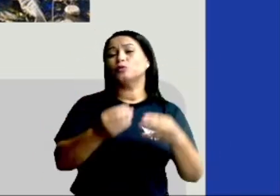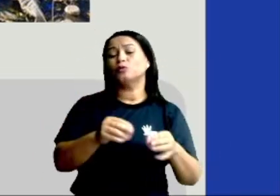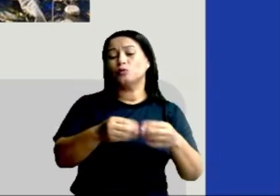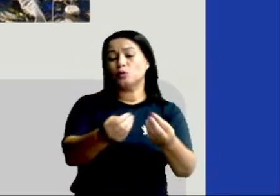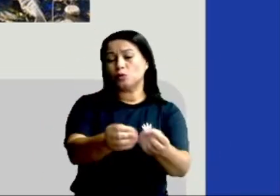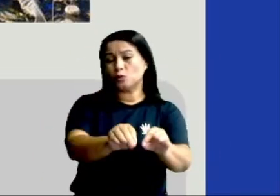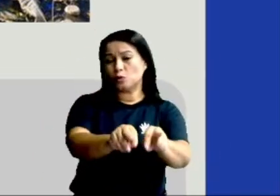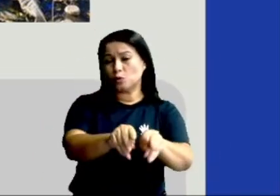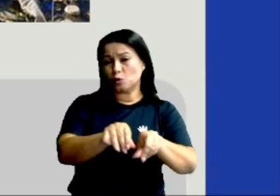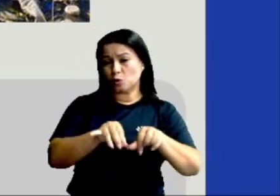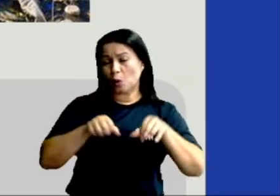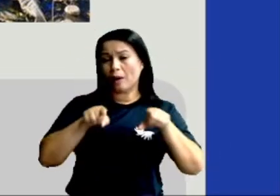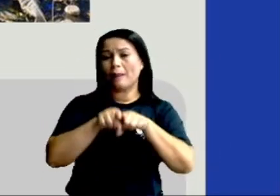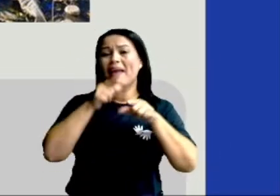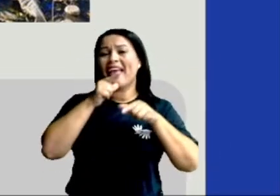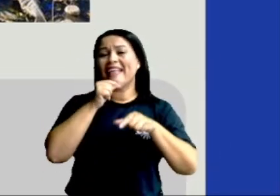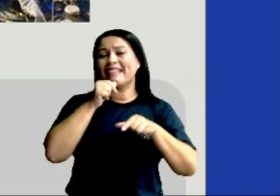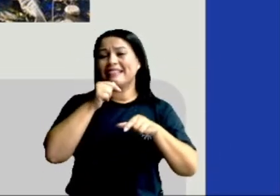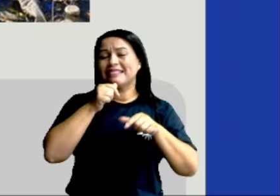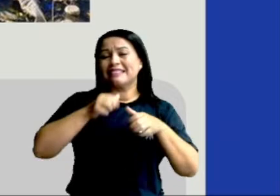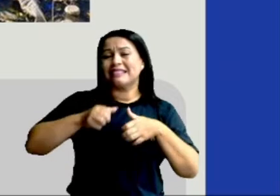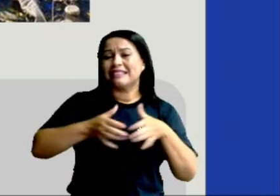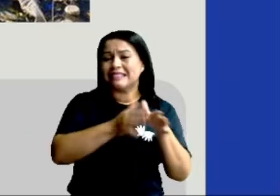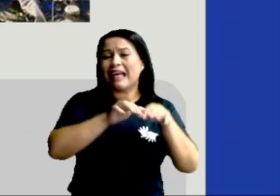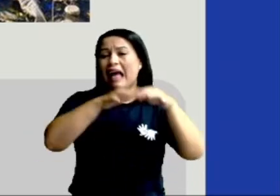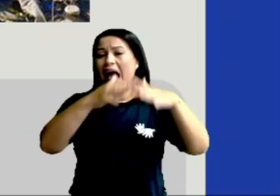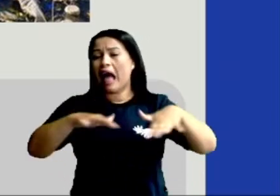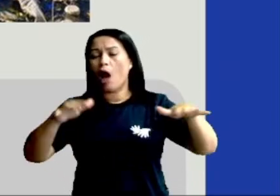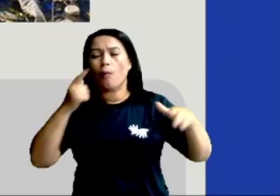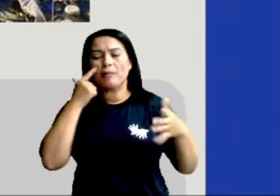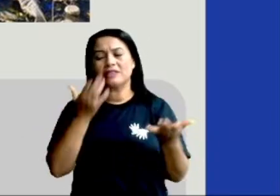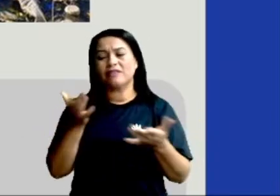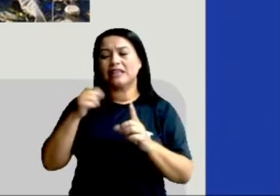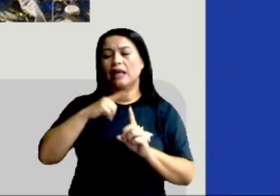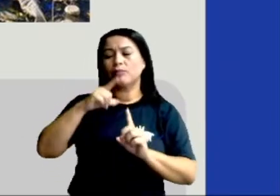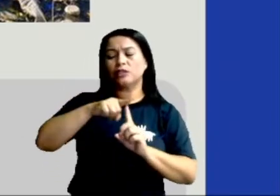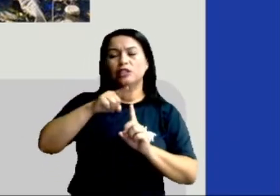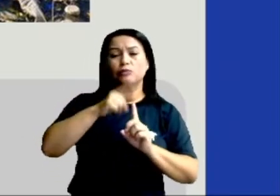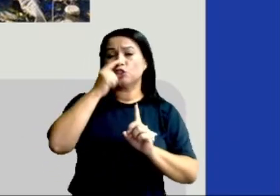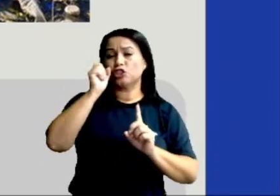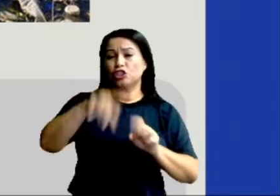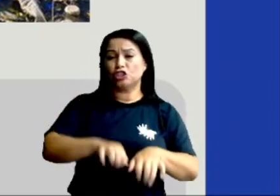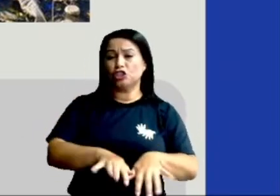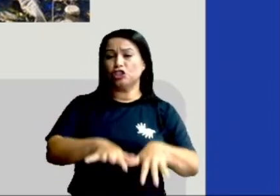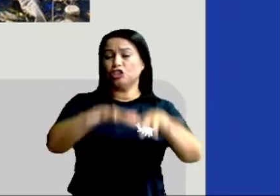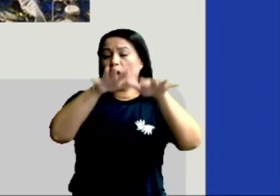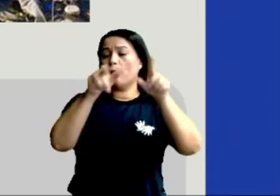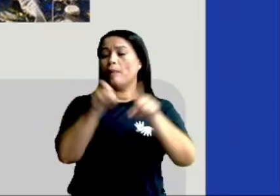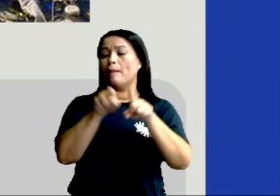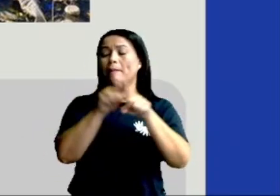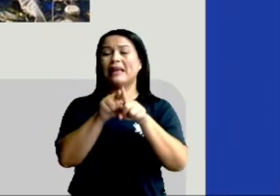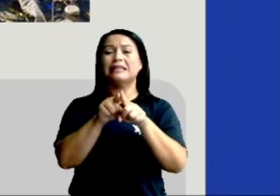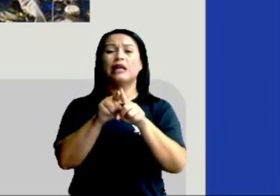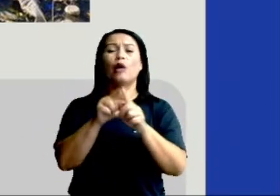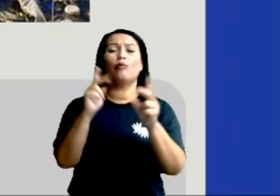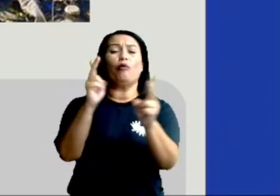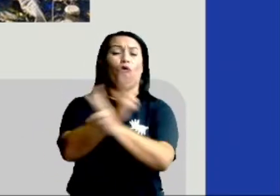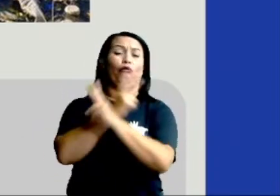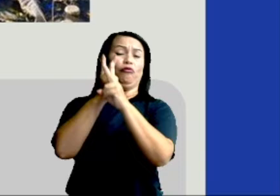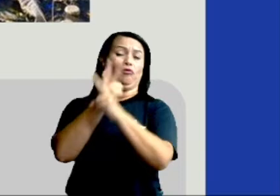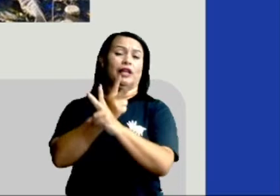aí um tipo de poluição do solo, né? Os lixões aí. Temos a poluição do ar, as